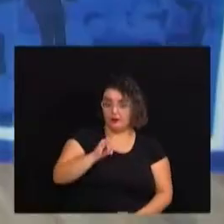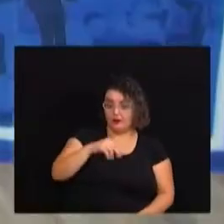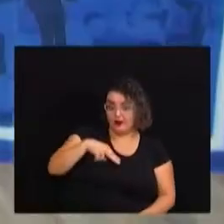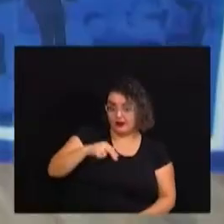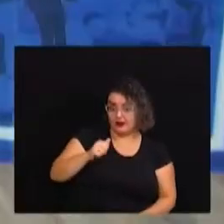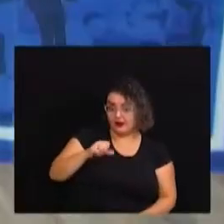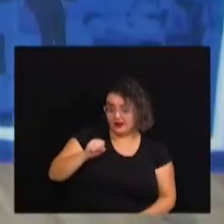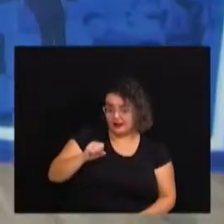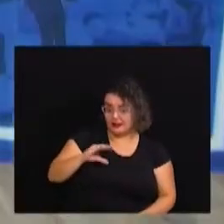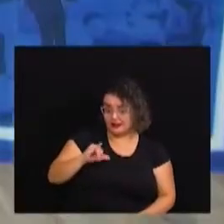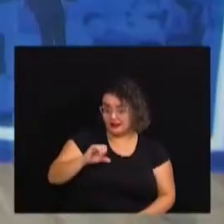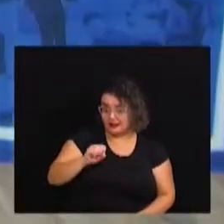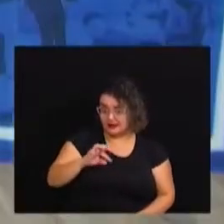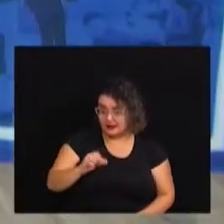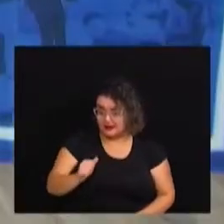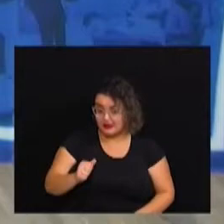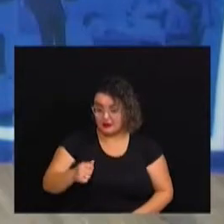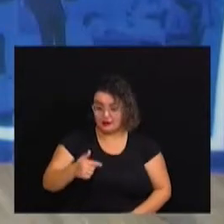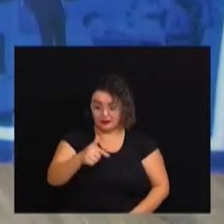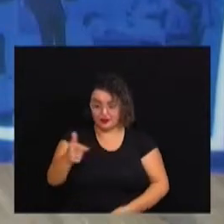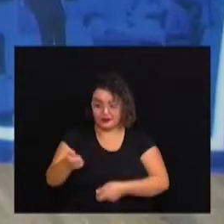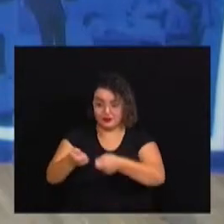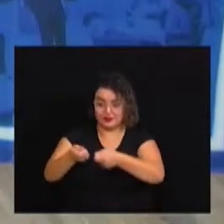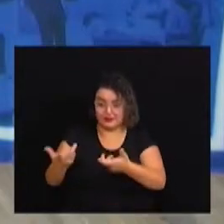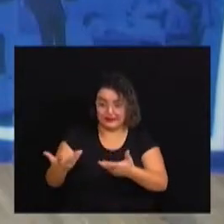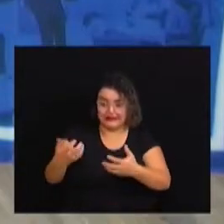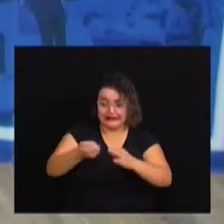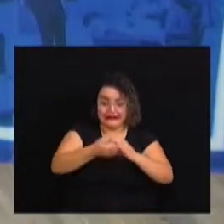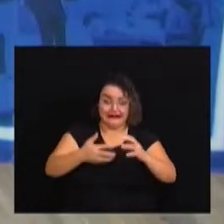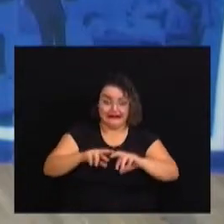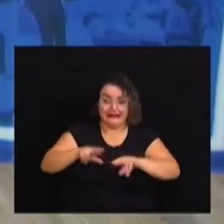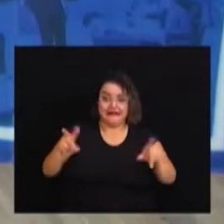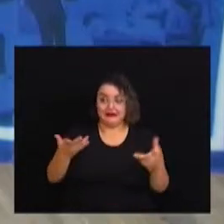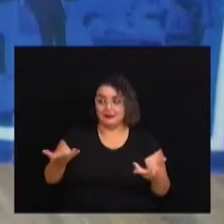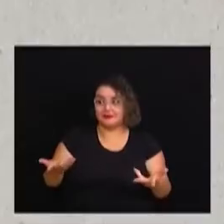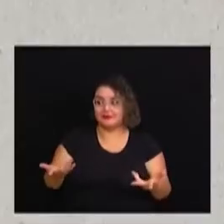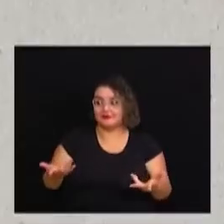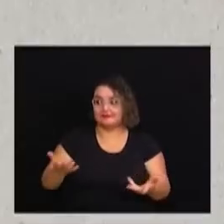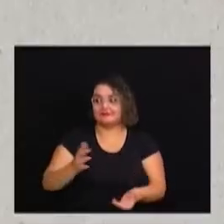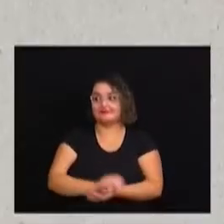com um descontrolado, então, com essas características tão conflitantes?